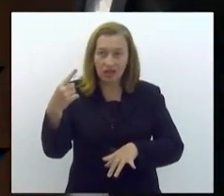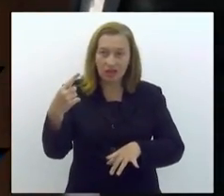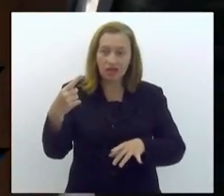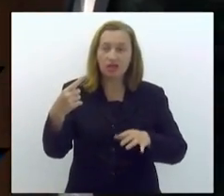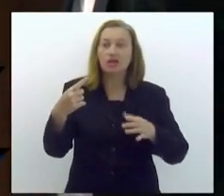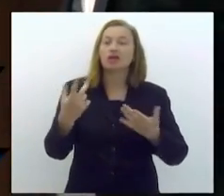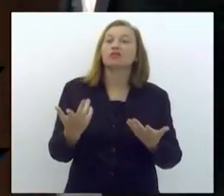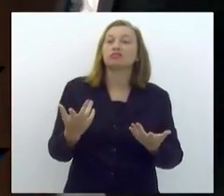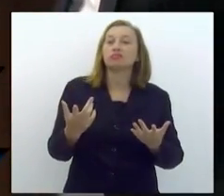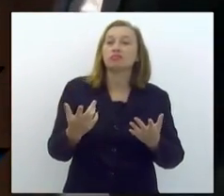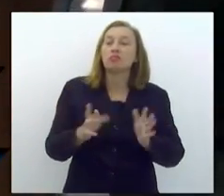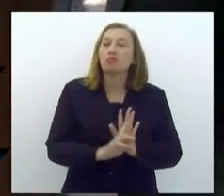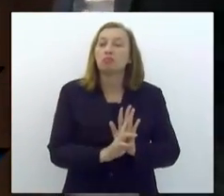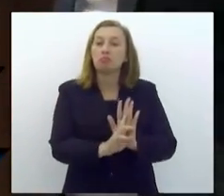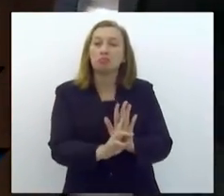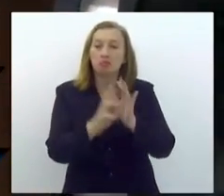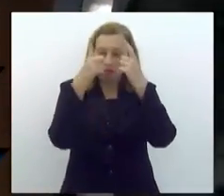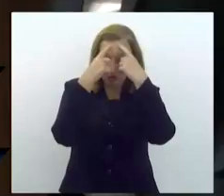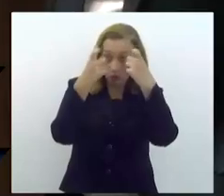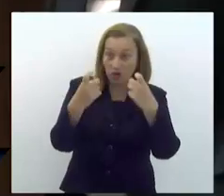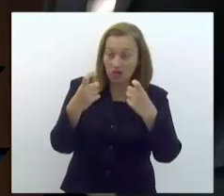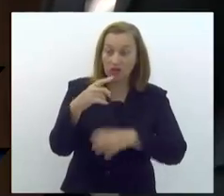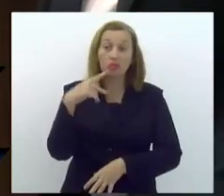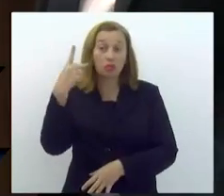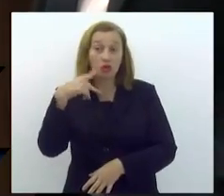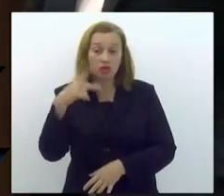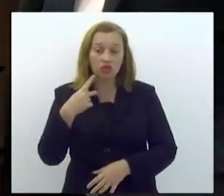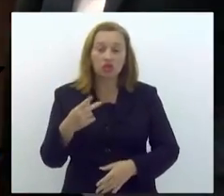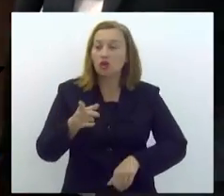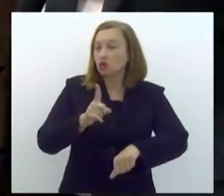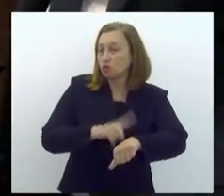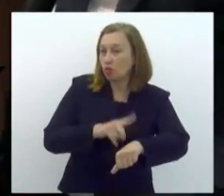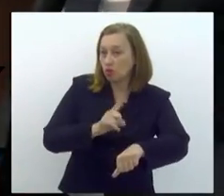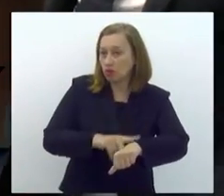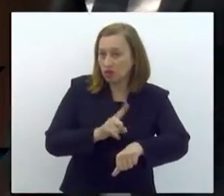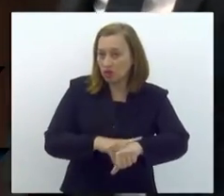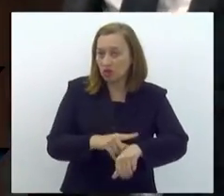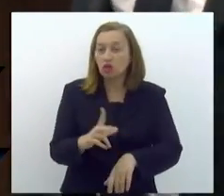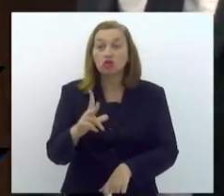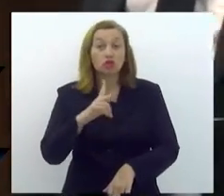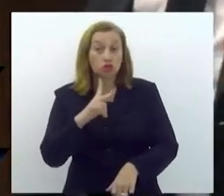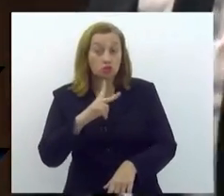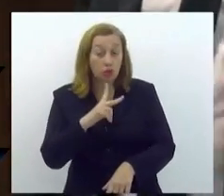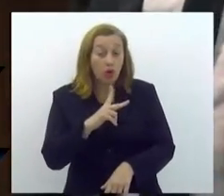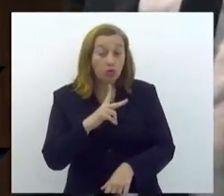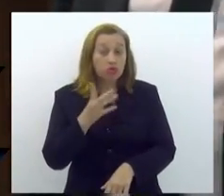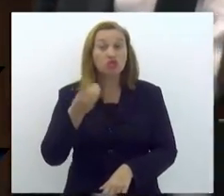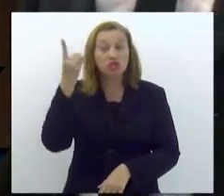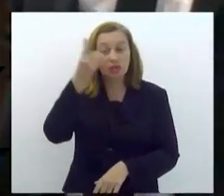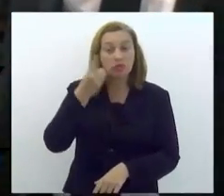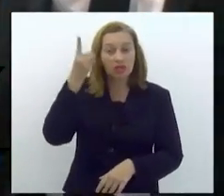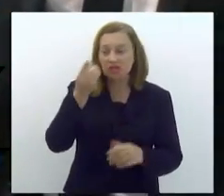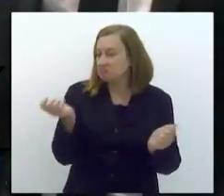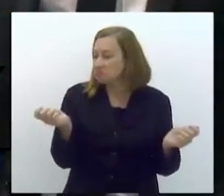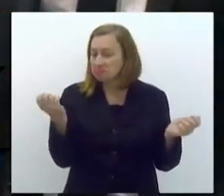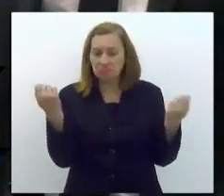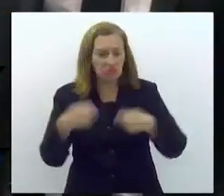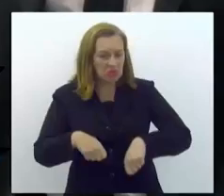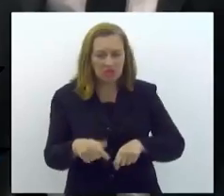violência política Então a partir do momento que os próprios parlamentares não tem a capacidade